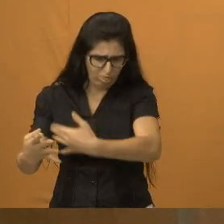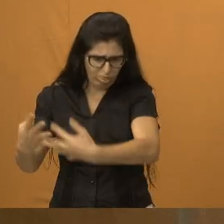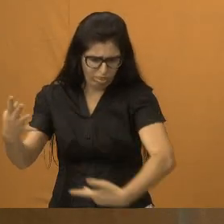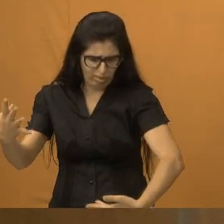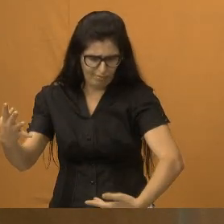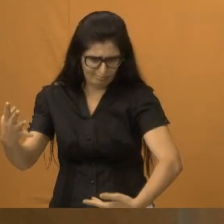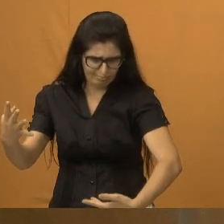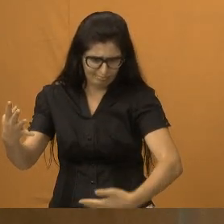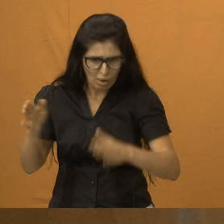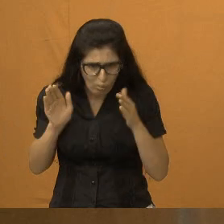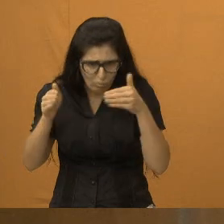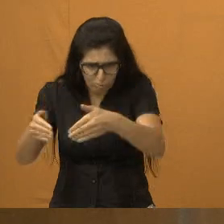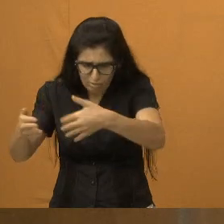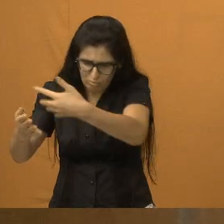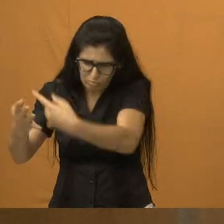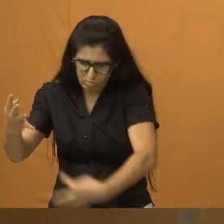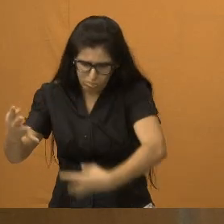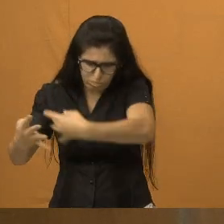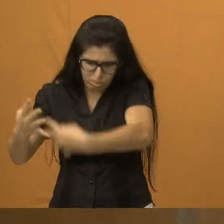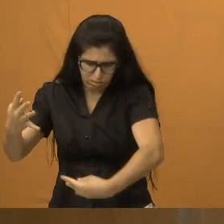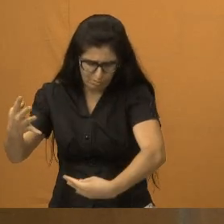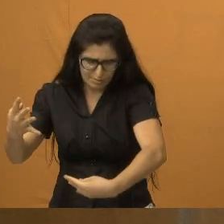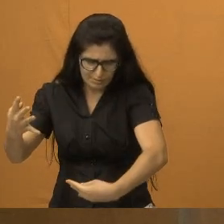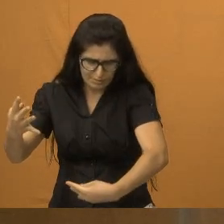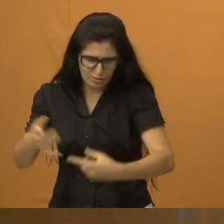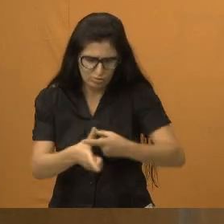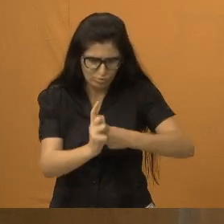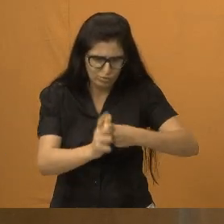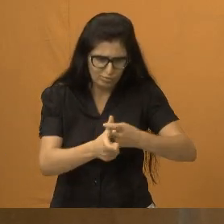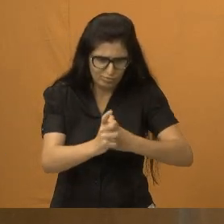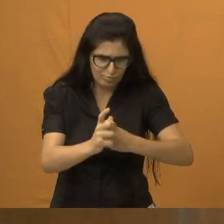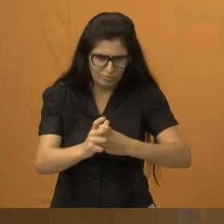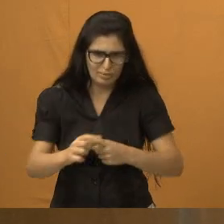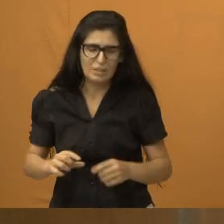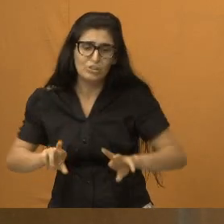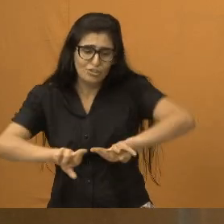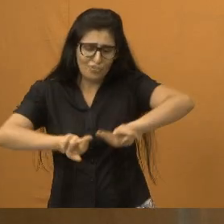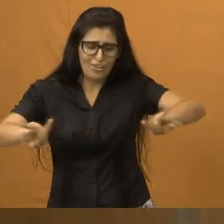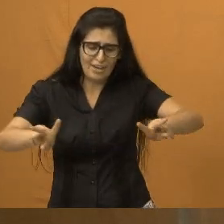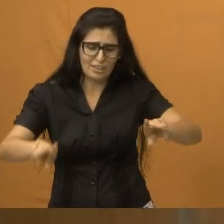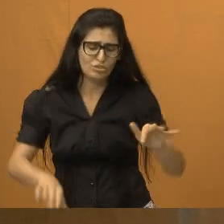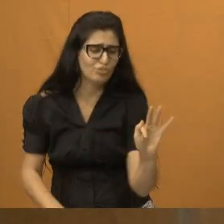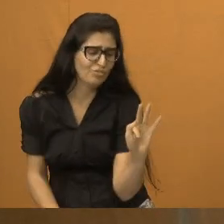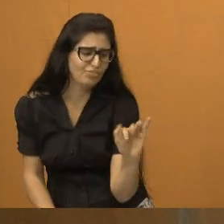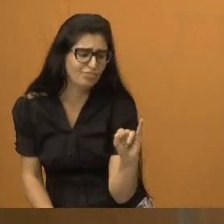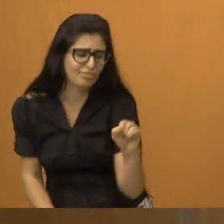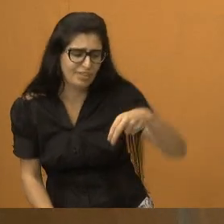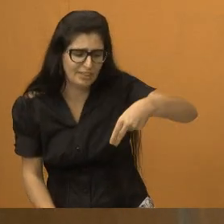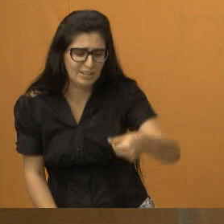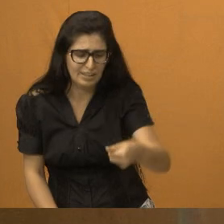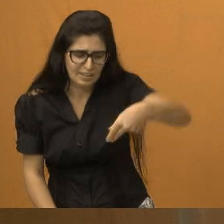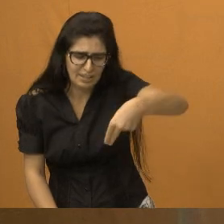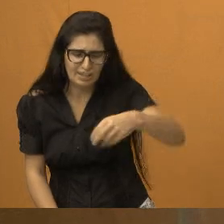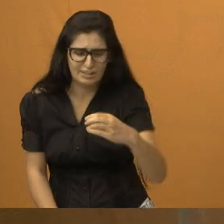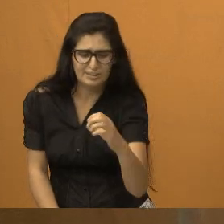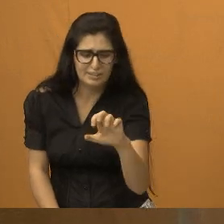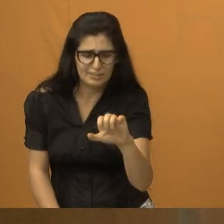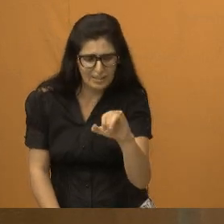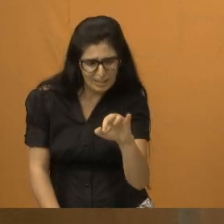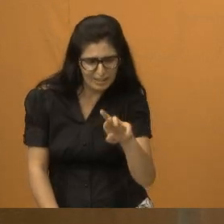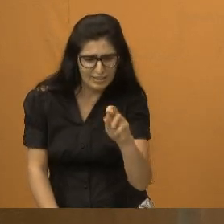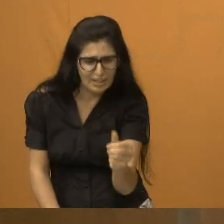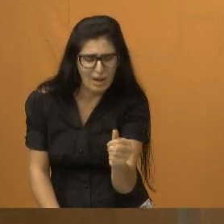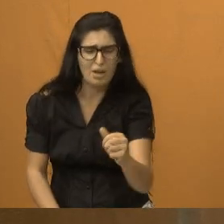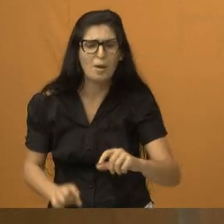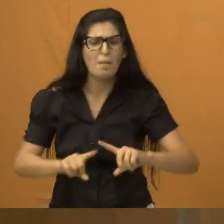momento foram receitas orçamentárias. E esta é uma receita financeira. Okay? Mas ela